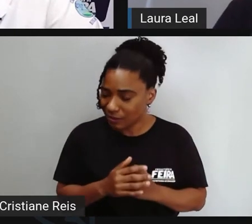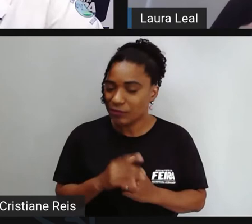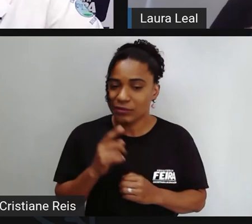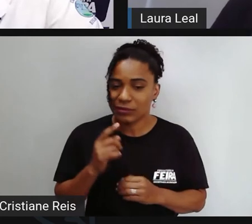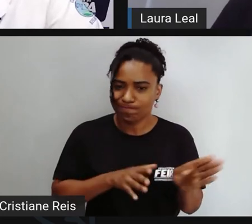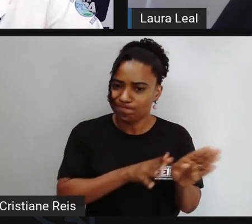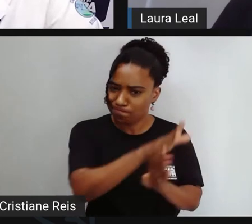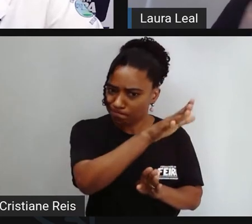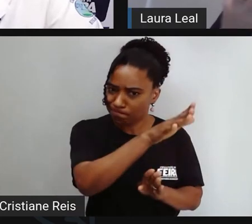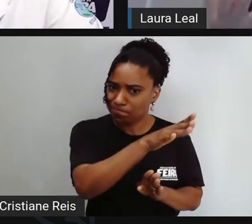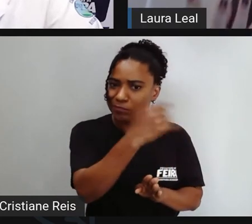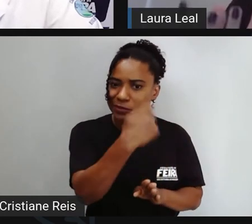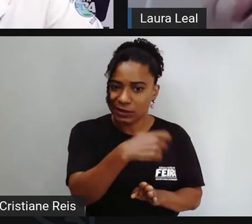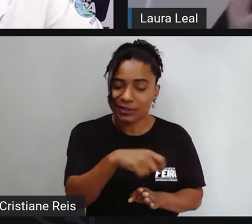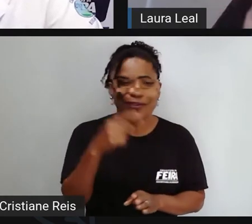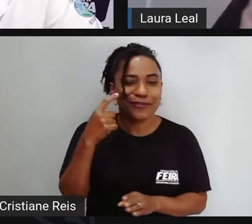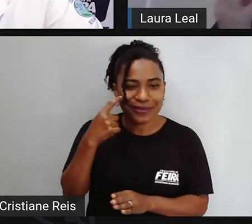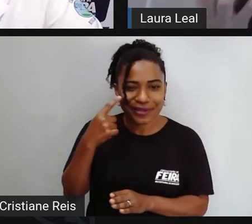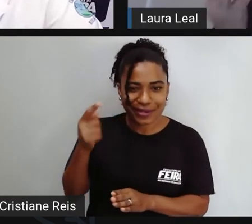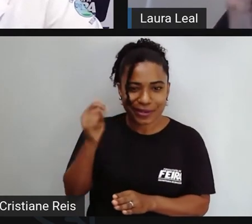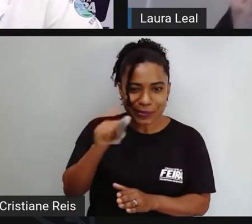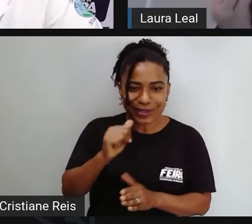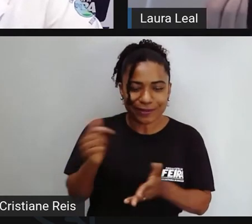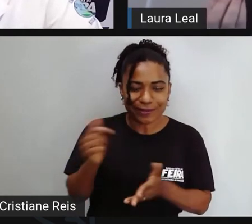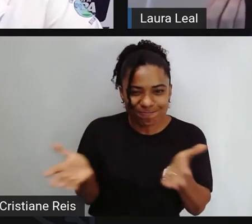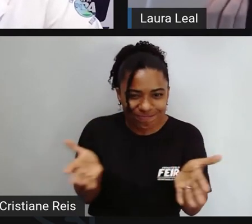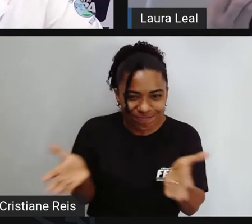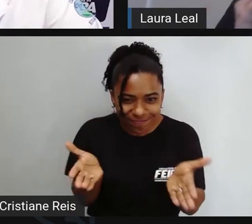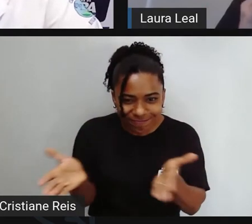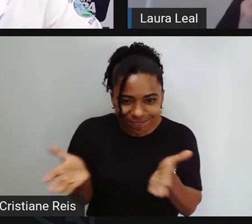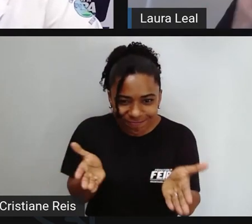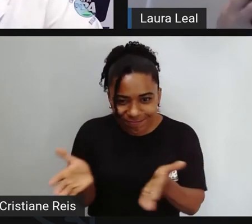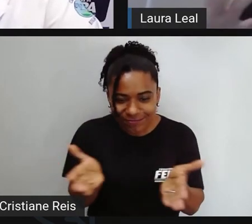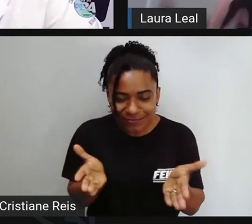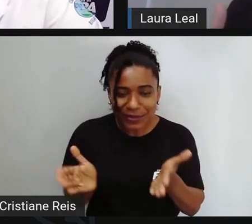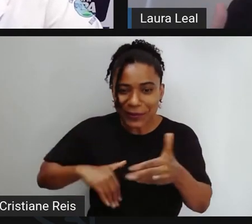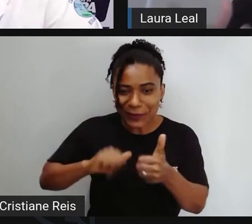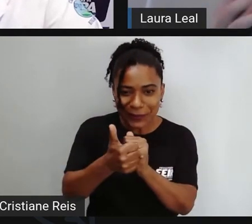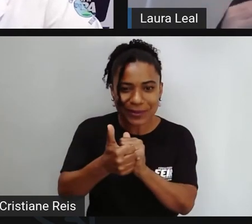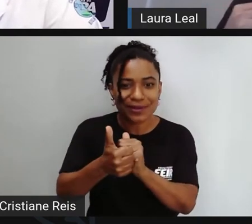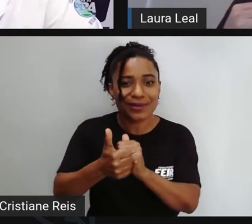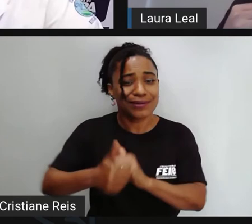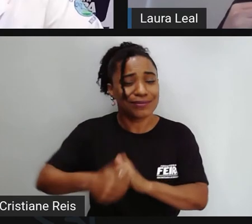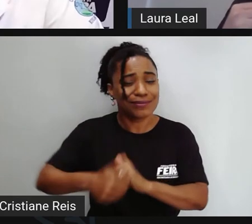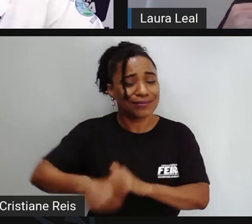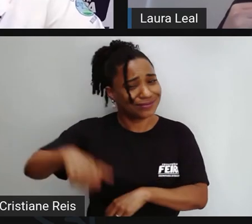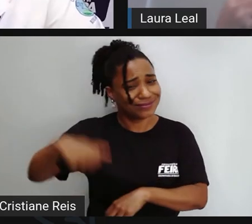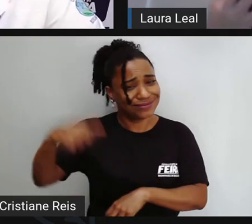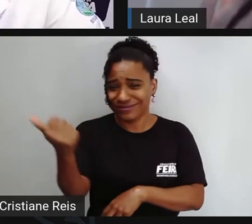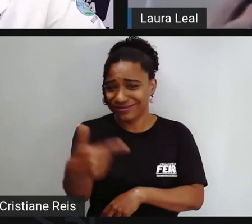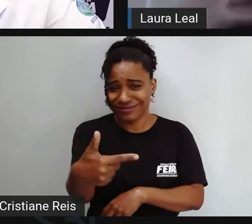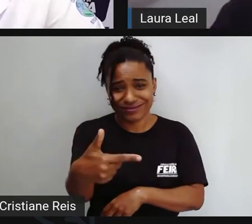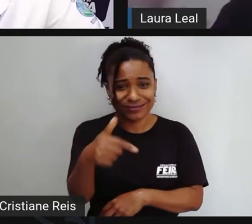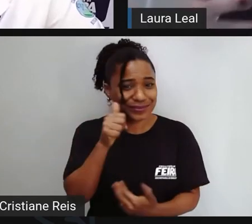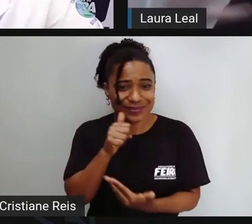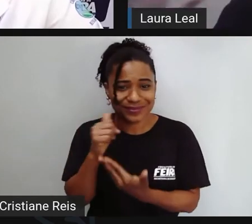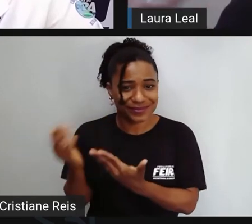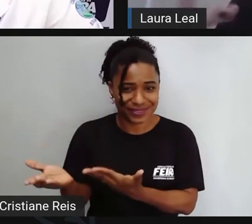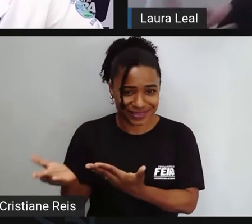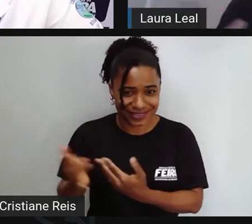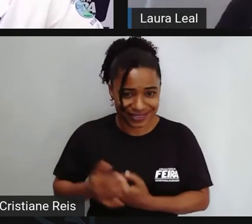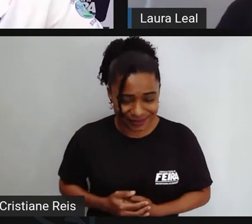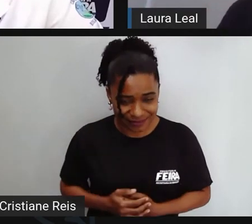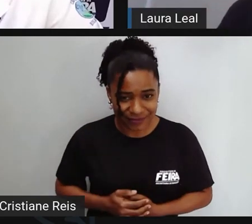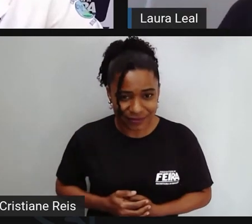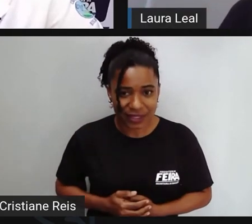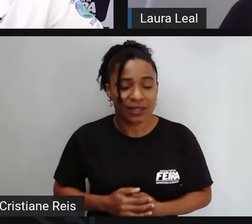vida. Então, parar de fazer essa conexão ao longo da vida e pedir que outros amigos